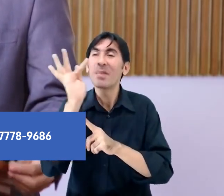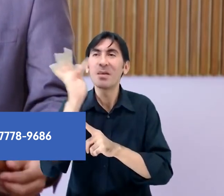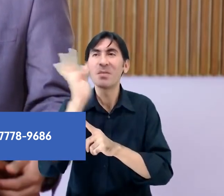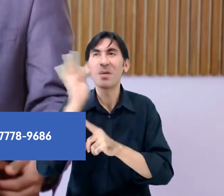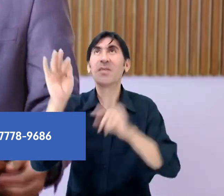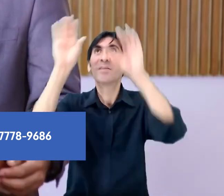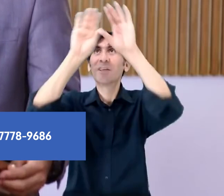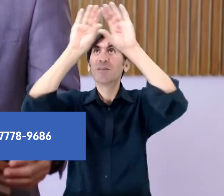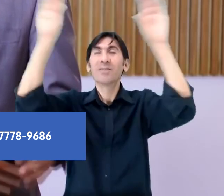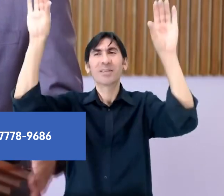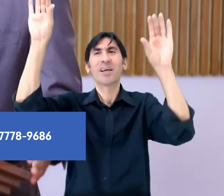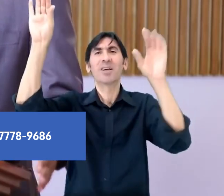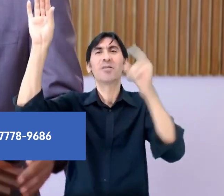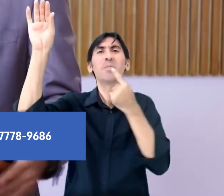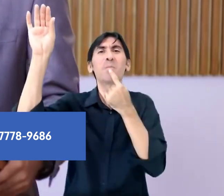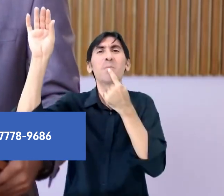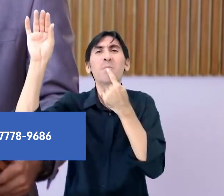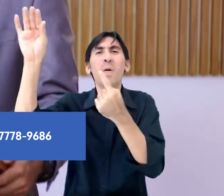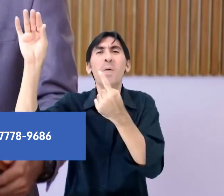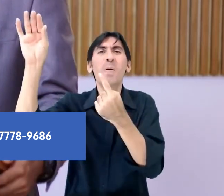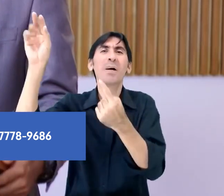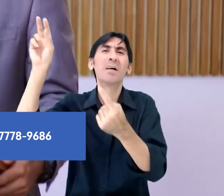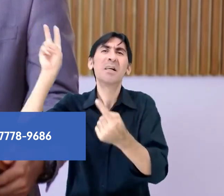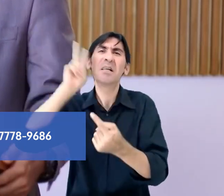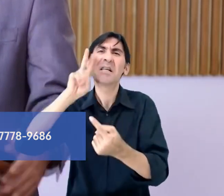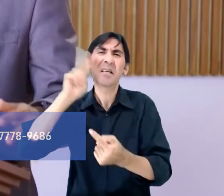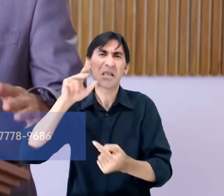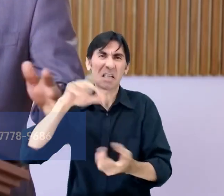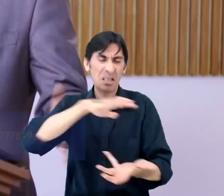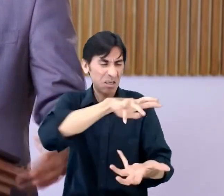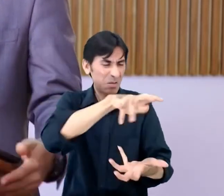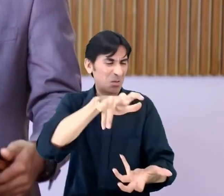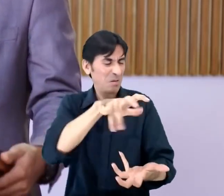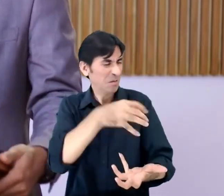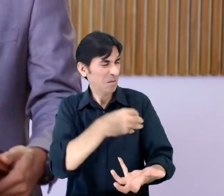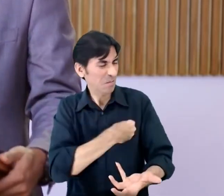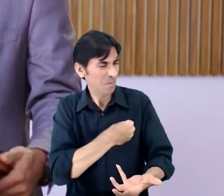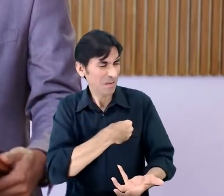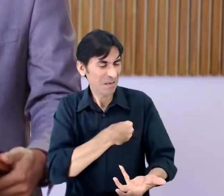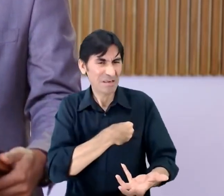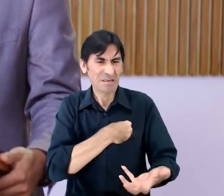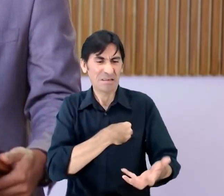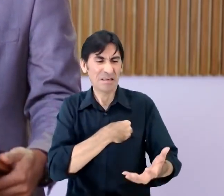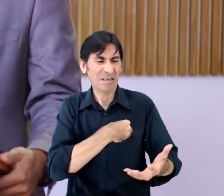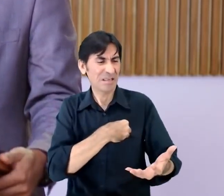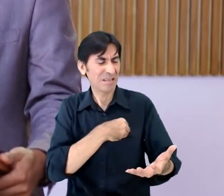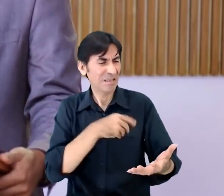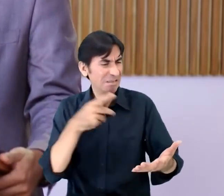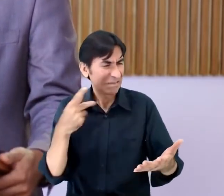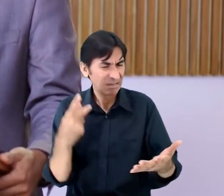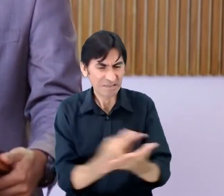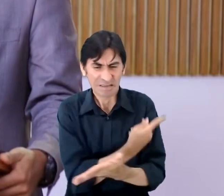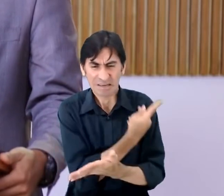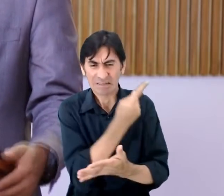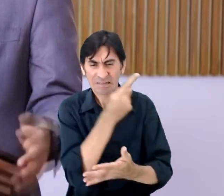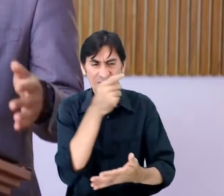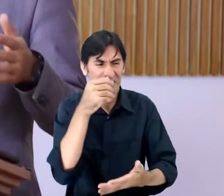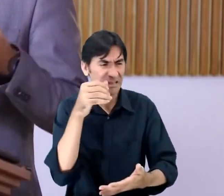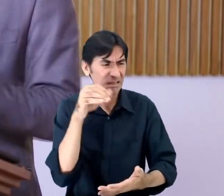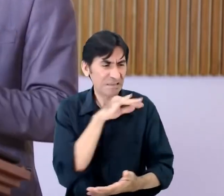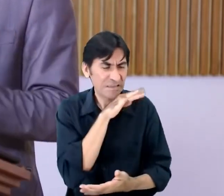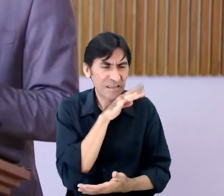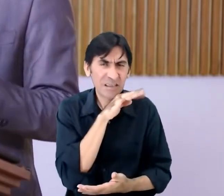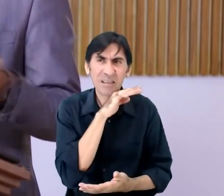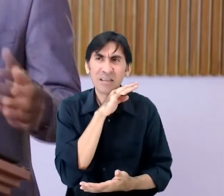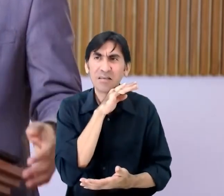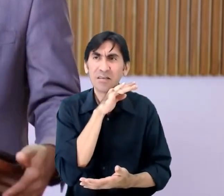está chegando o final da história deste mundo de pecado, onde tantas coisas ruins acontecem, não é mesmo? E quando nós